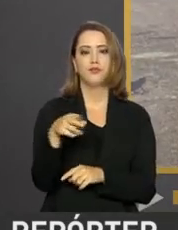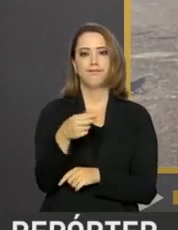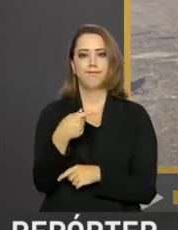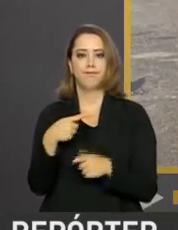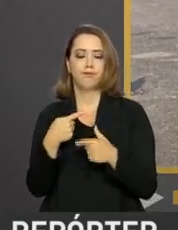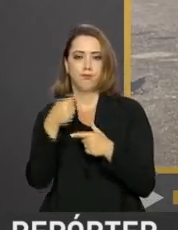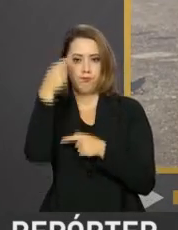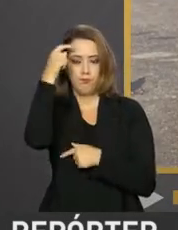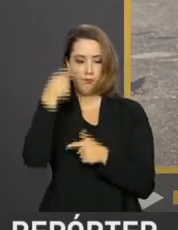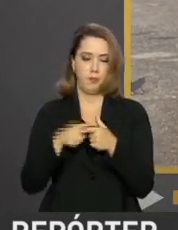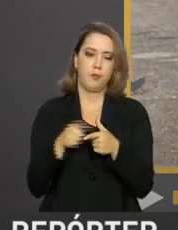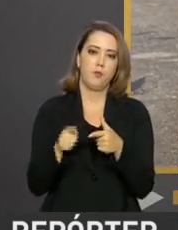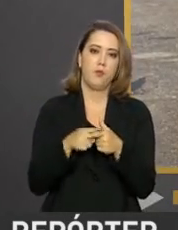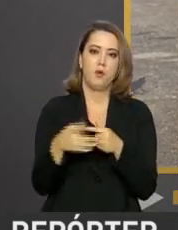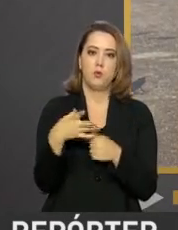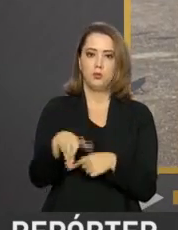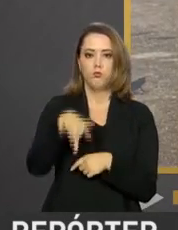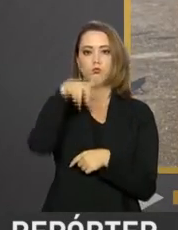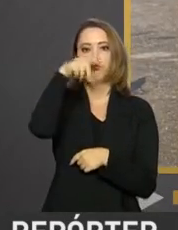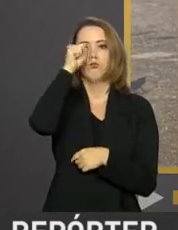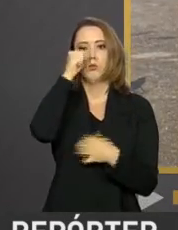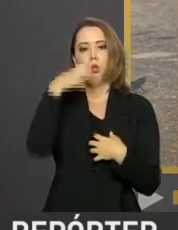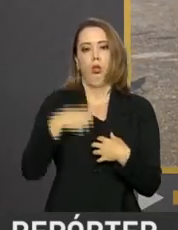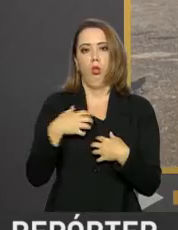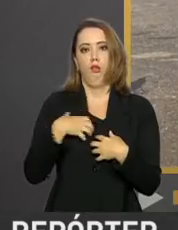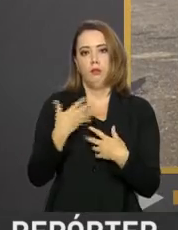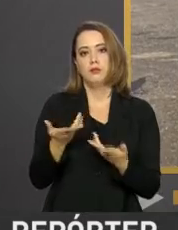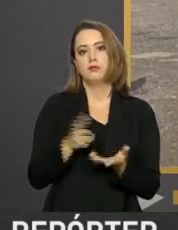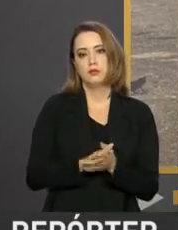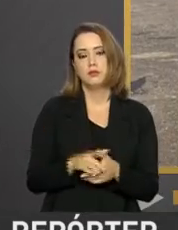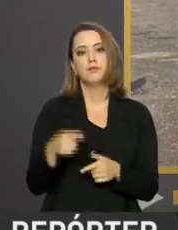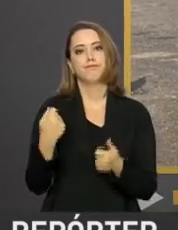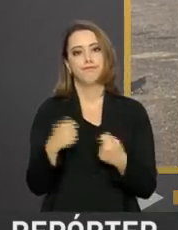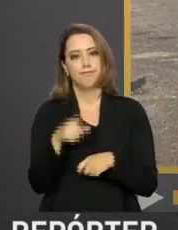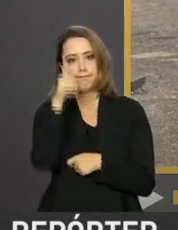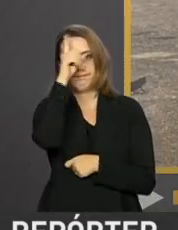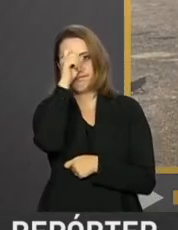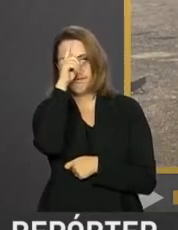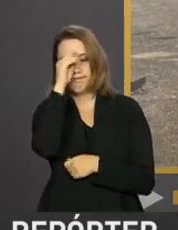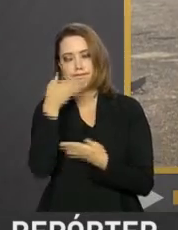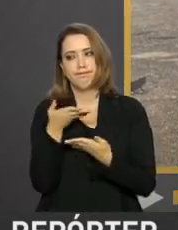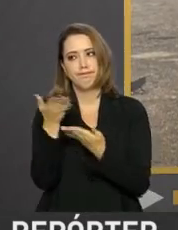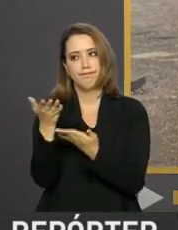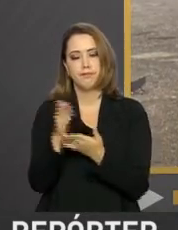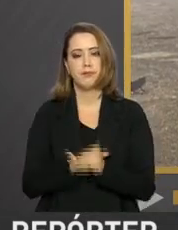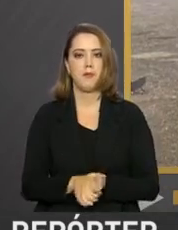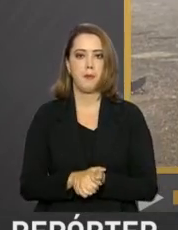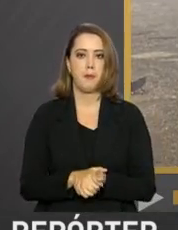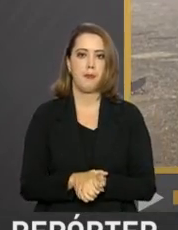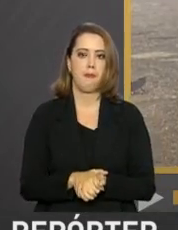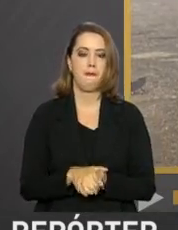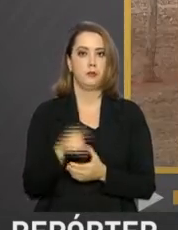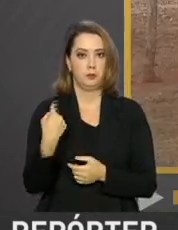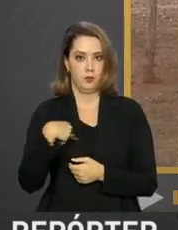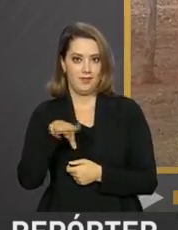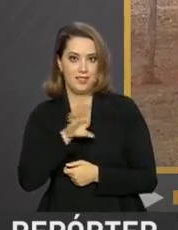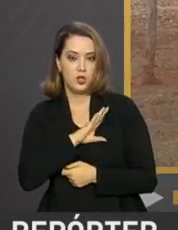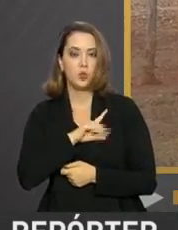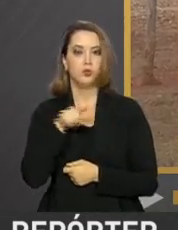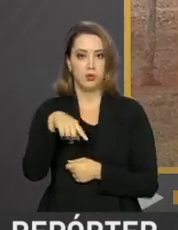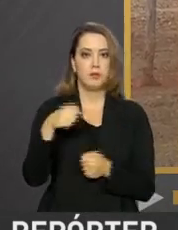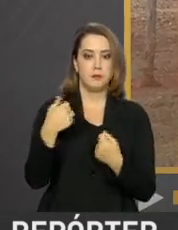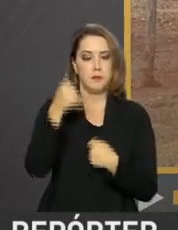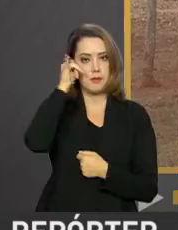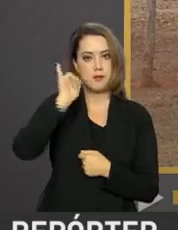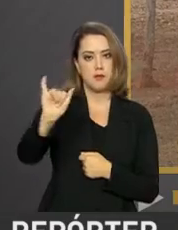que a população sim tenha mais problemas respiratórios, tendo que se internar muitas vezes nos hospitais. Cabe a nós todos prevenir